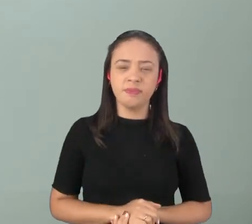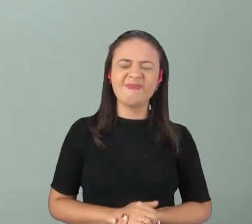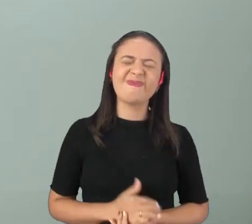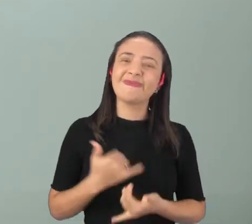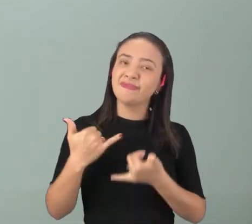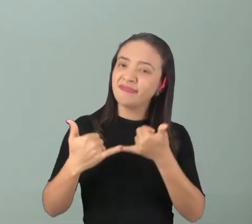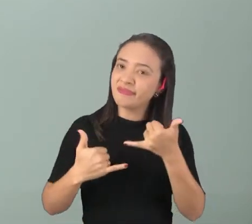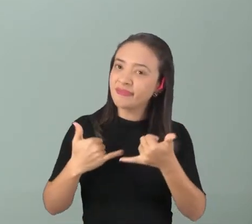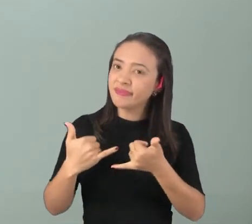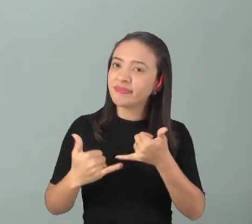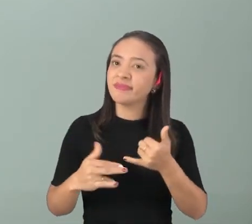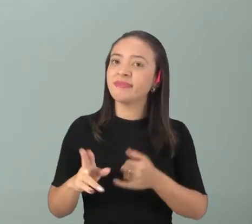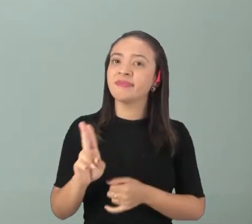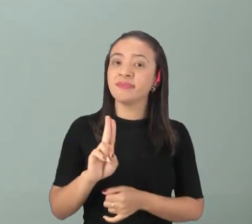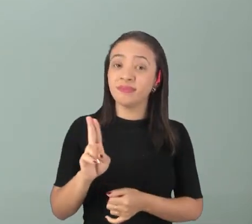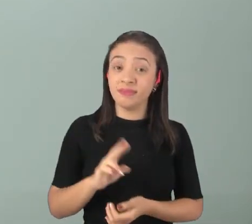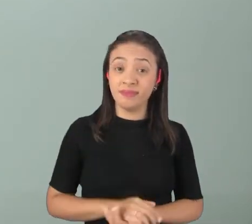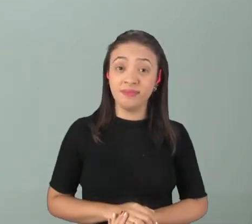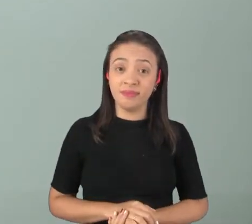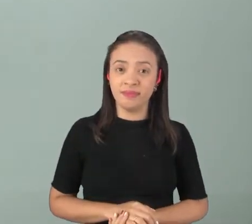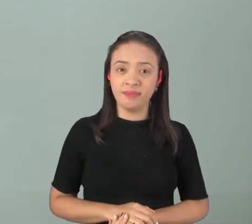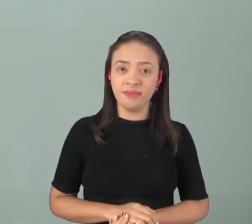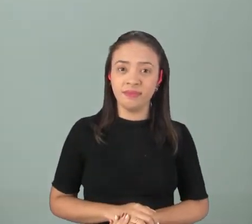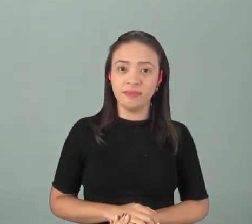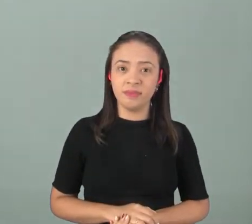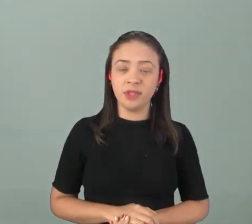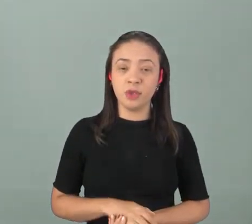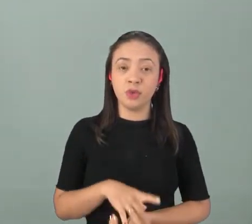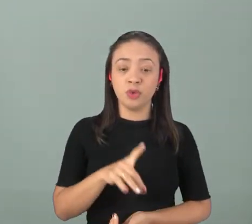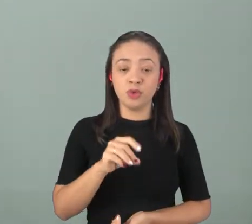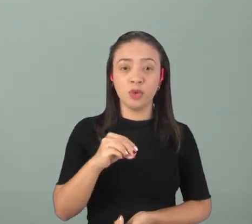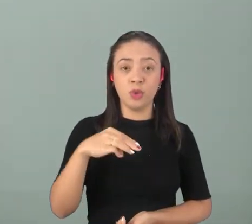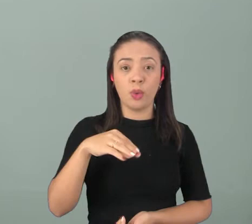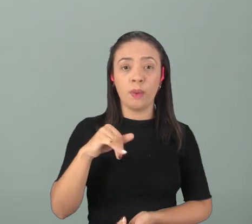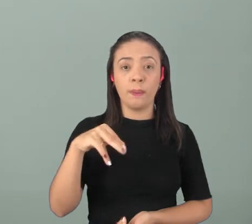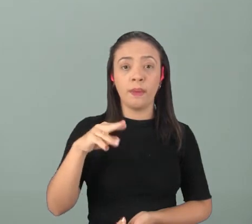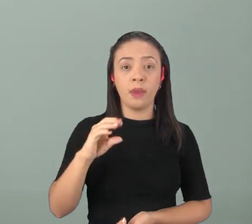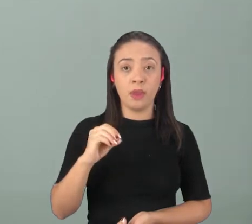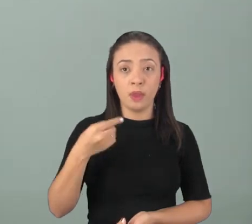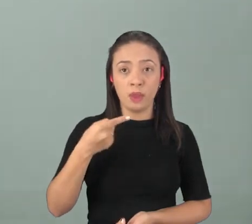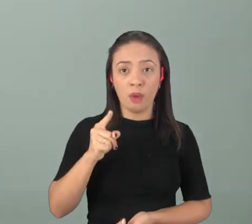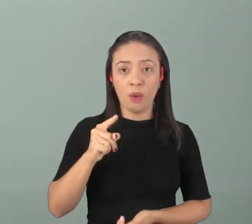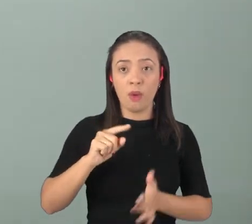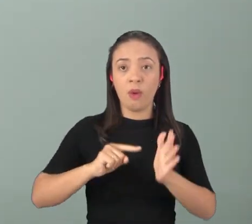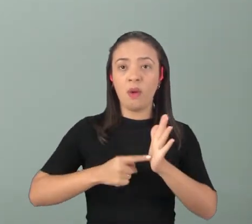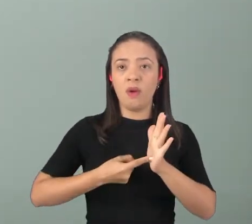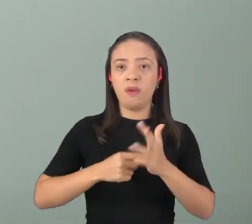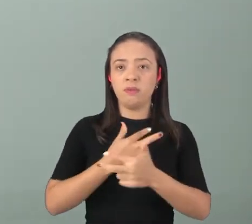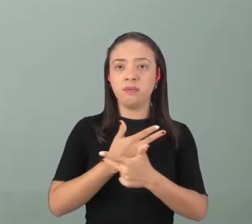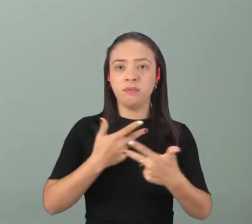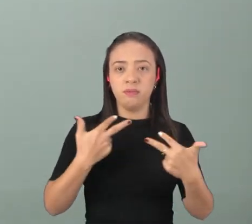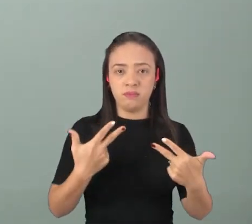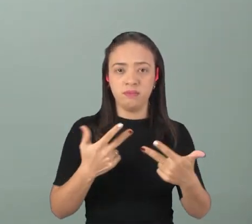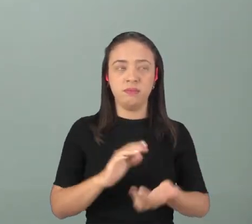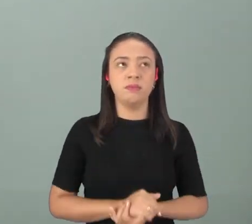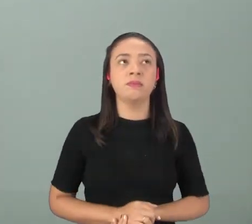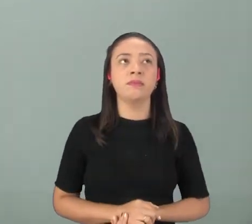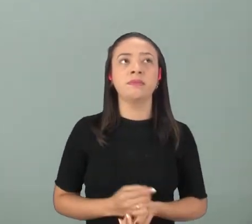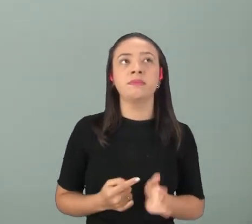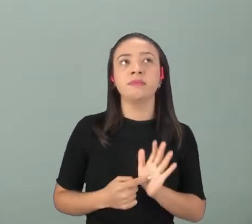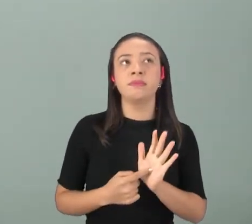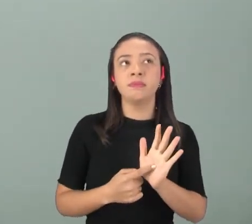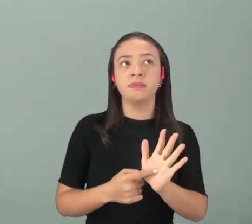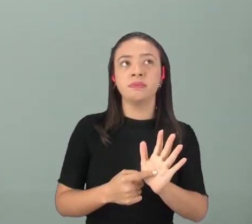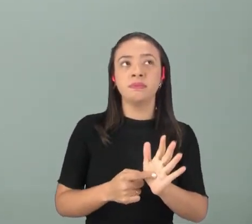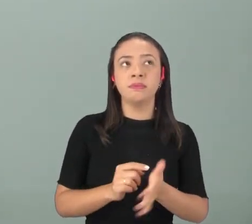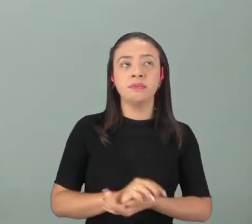jogo, o dominó dos sinais de pontuação. A gente vai montar aqui juntos, tá? Eu trouxe um dominó, que